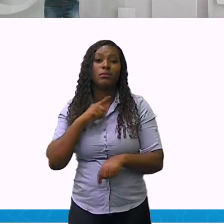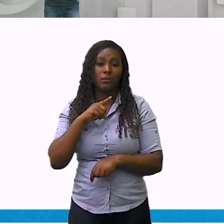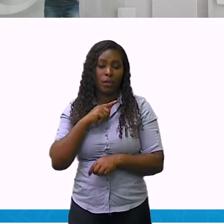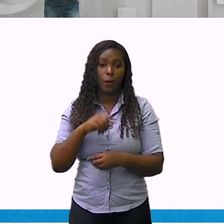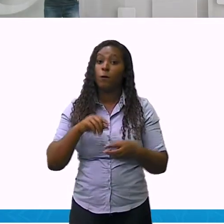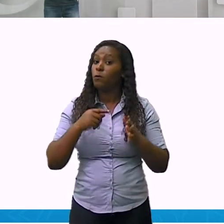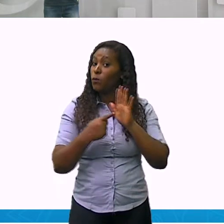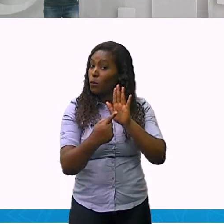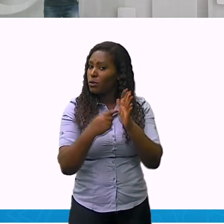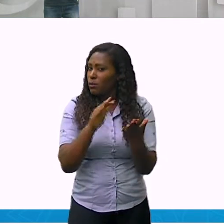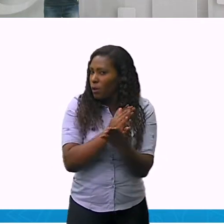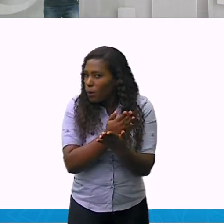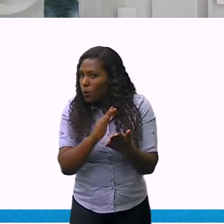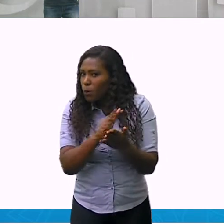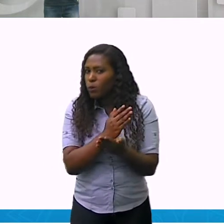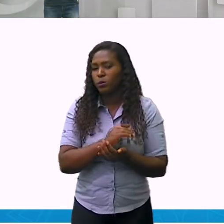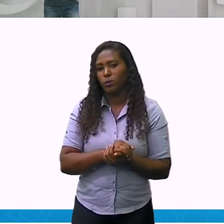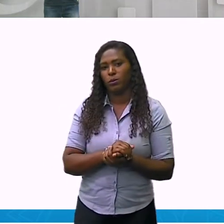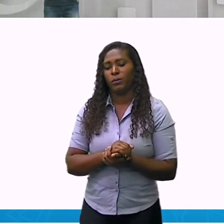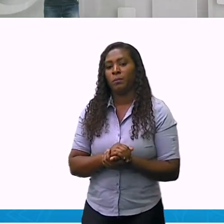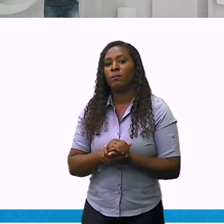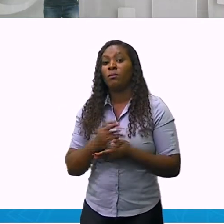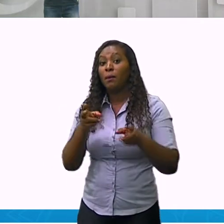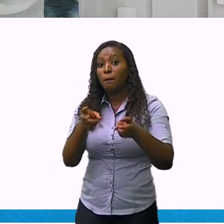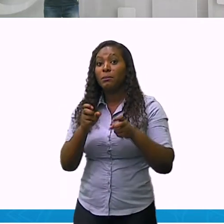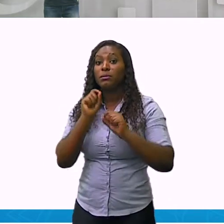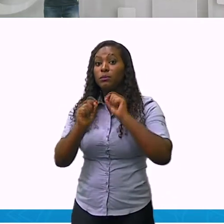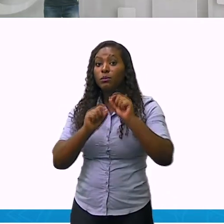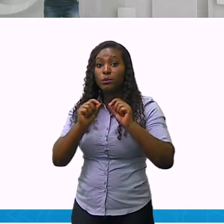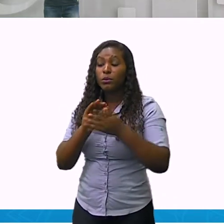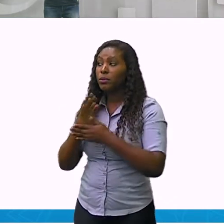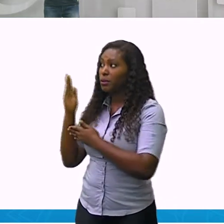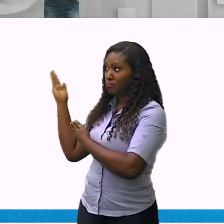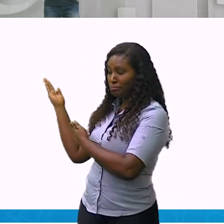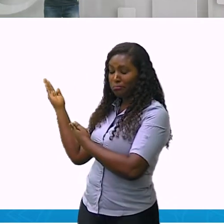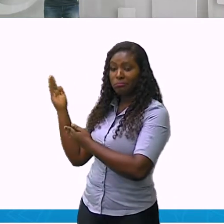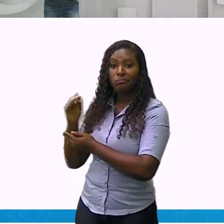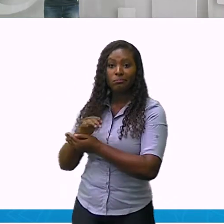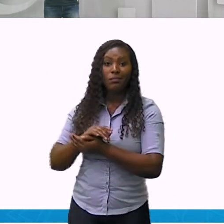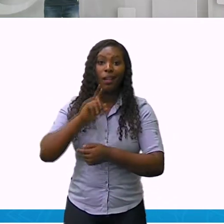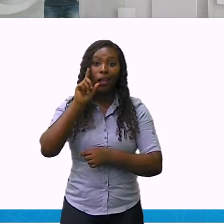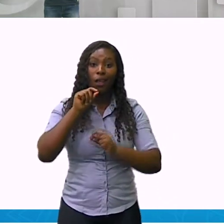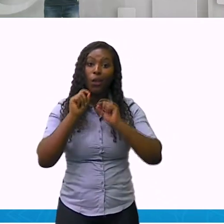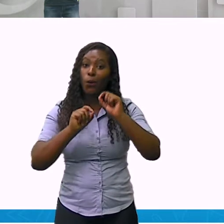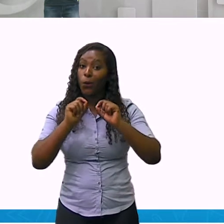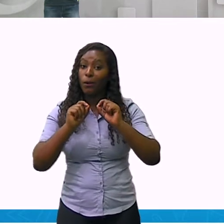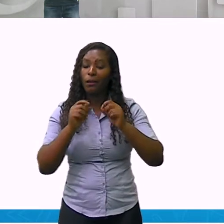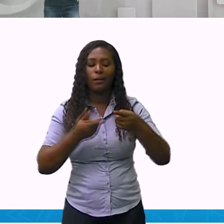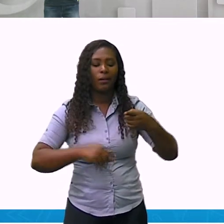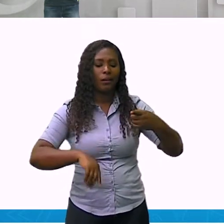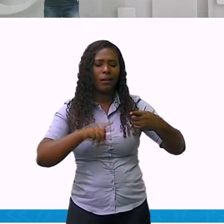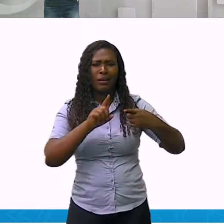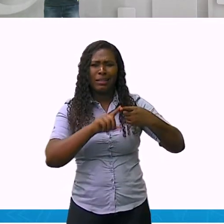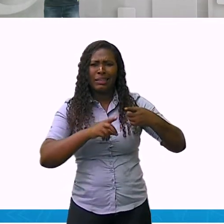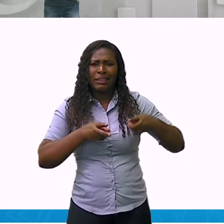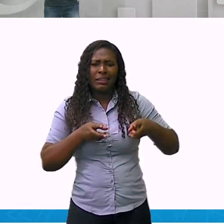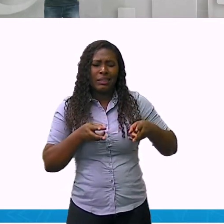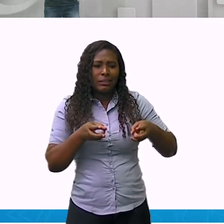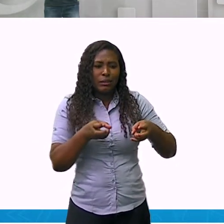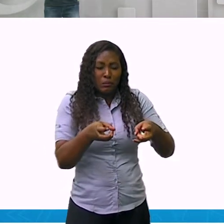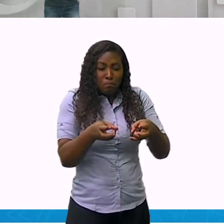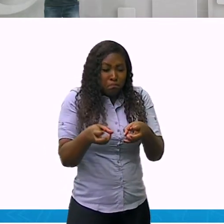agora. Perceba que estes estão relacionados à exploração